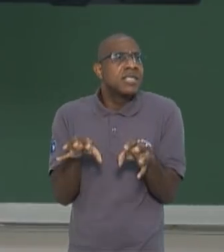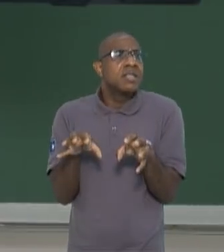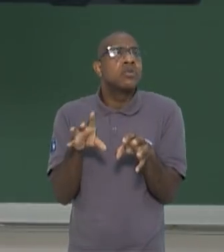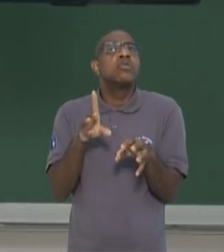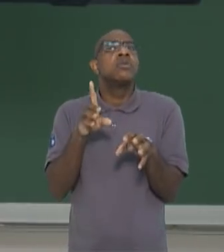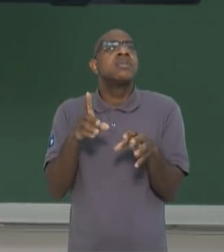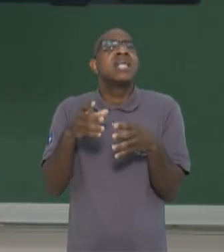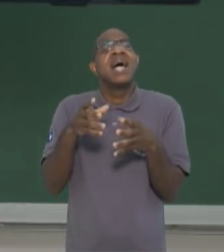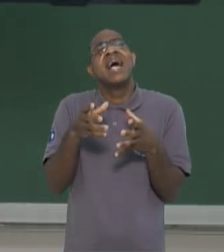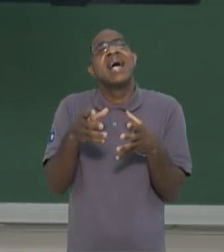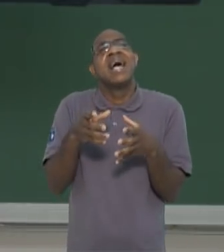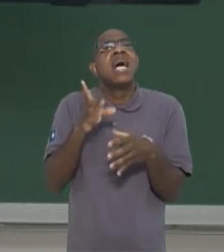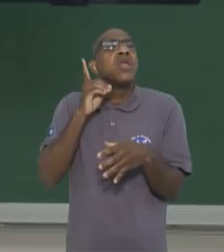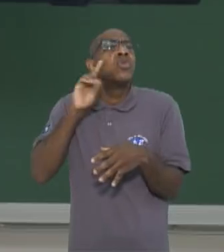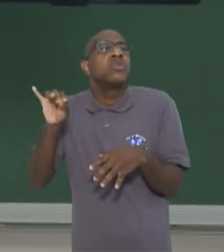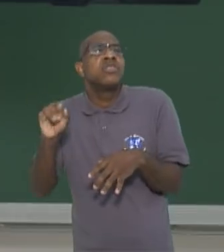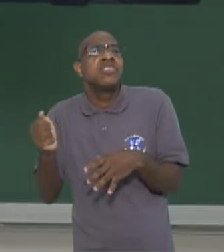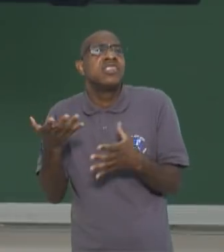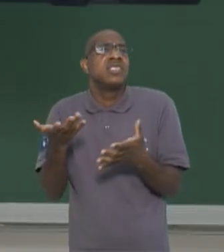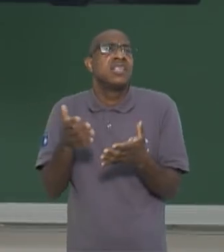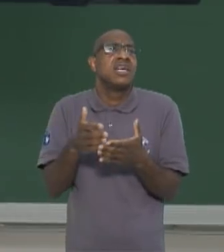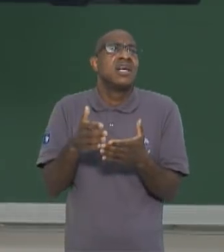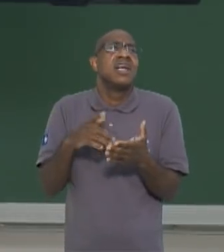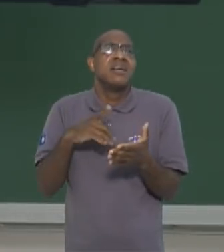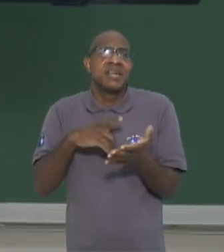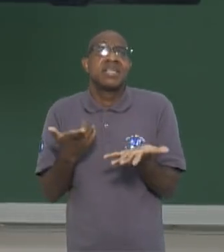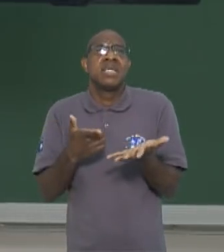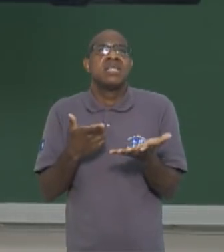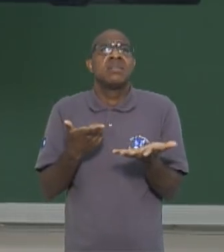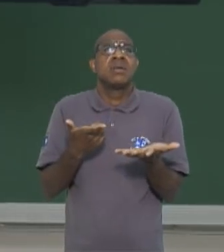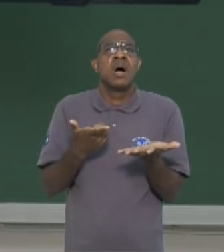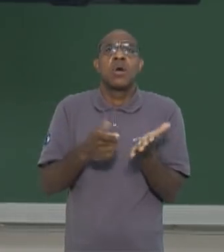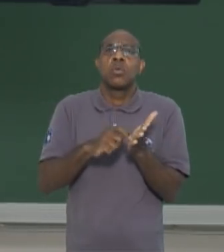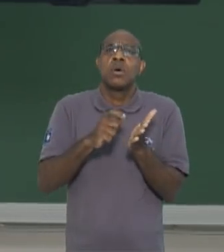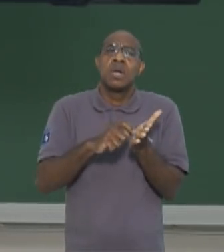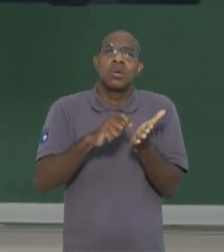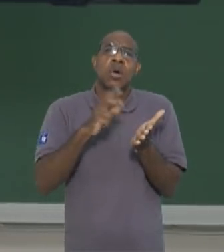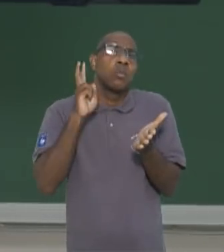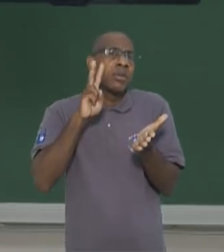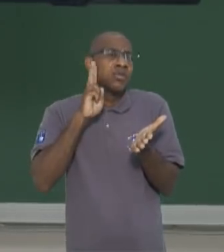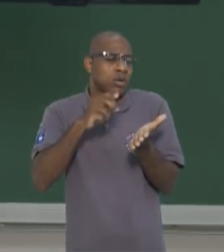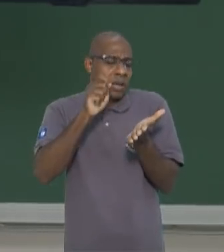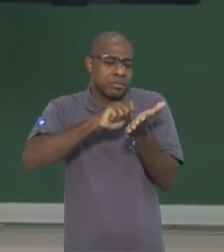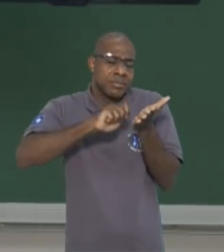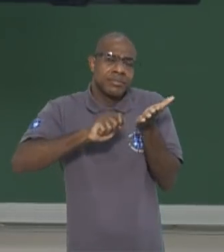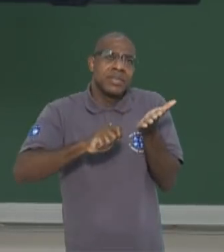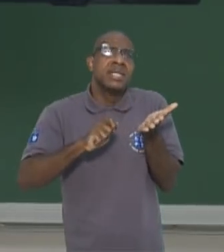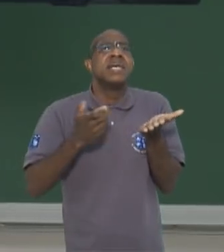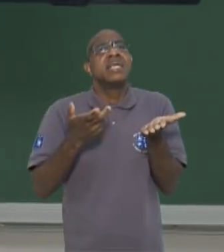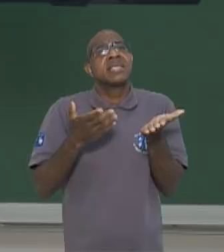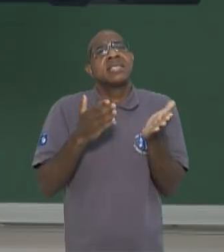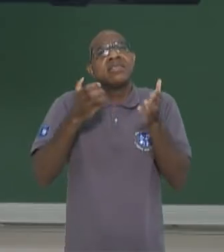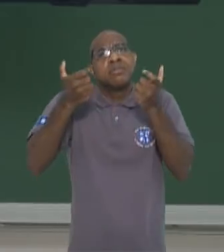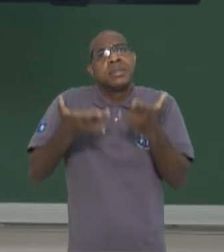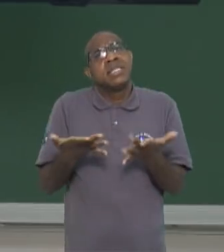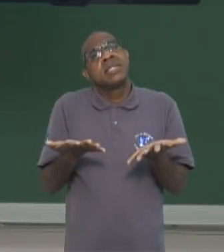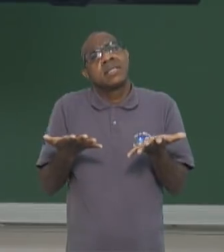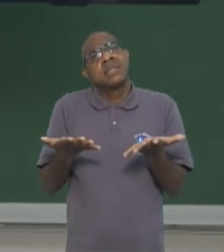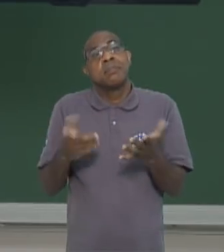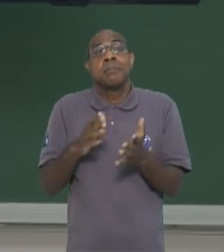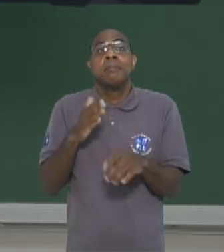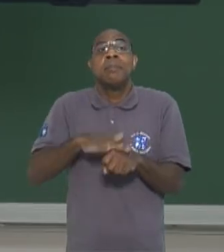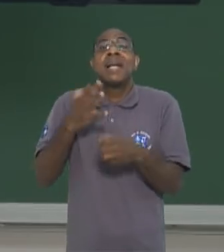entre 496 e 502. Então, a gente tem algumas obras que falam 498, 502, né, mas a mais aceita